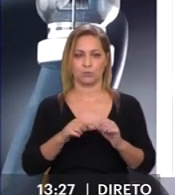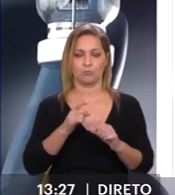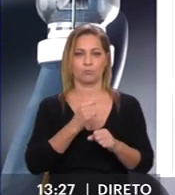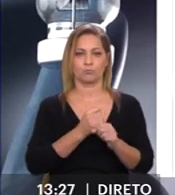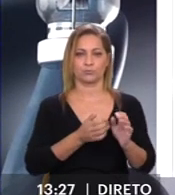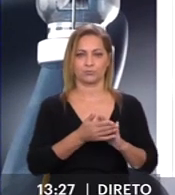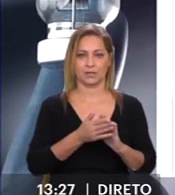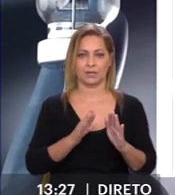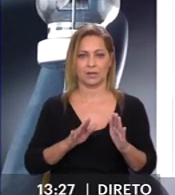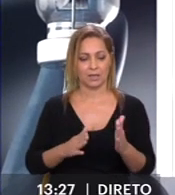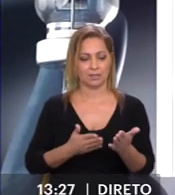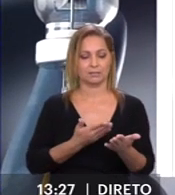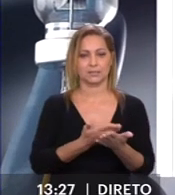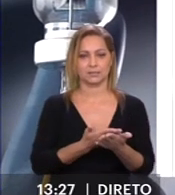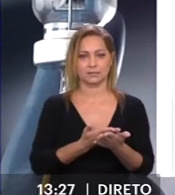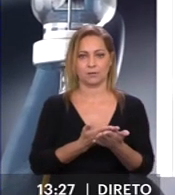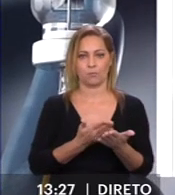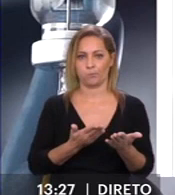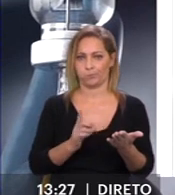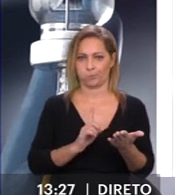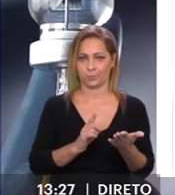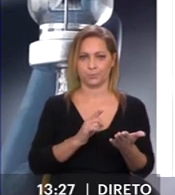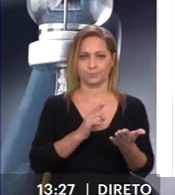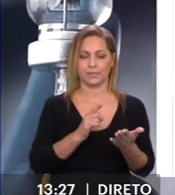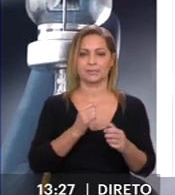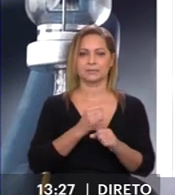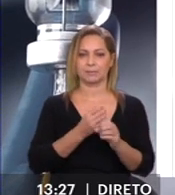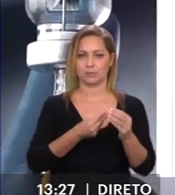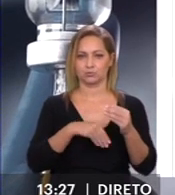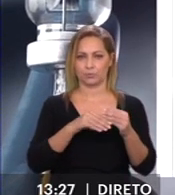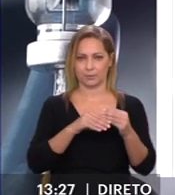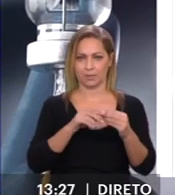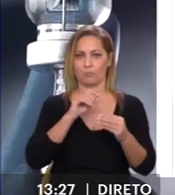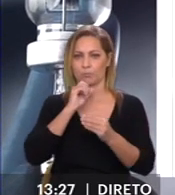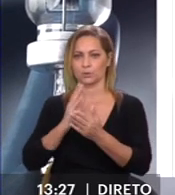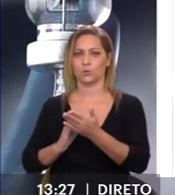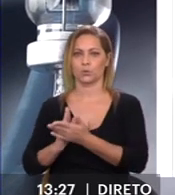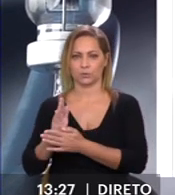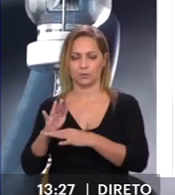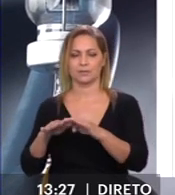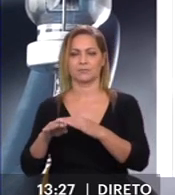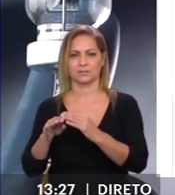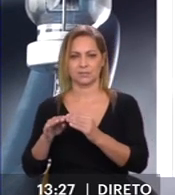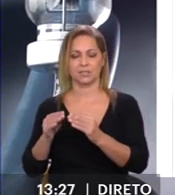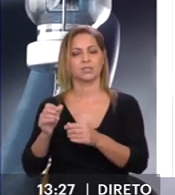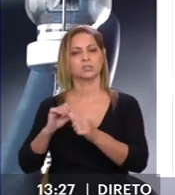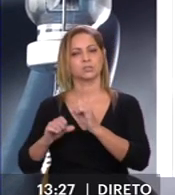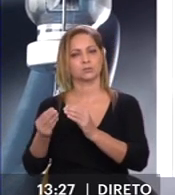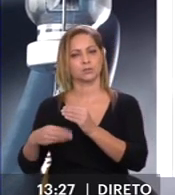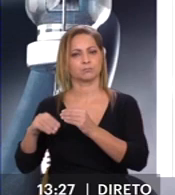apresentado declaração de indisponibilidade para a prestação de trabalho suplementar podem continuar a realizar cirurgia